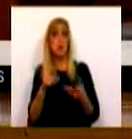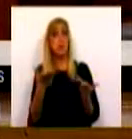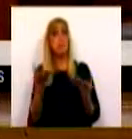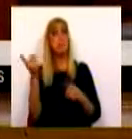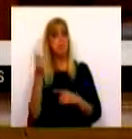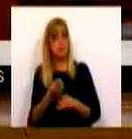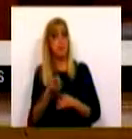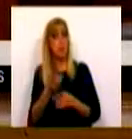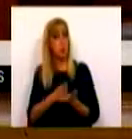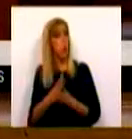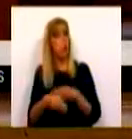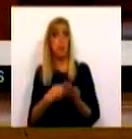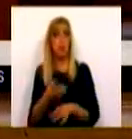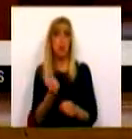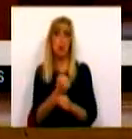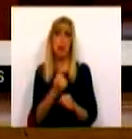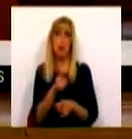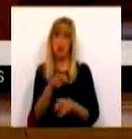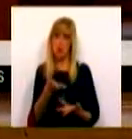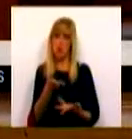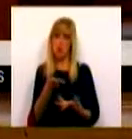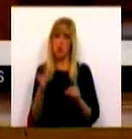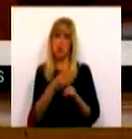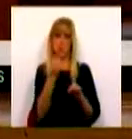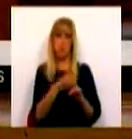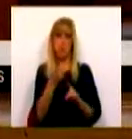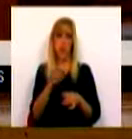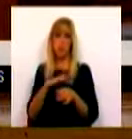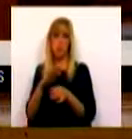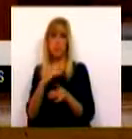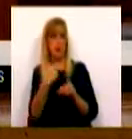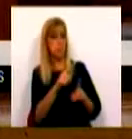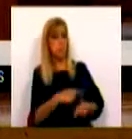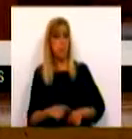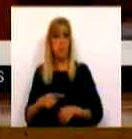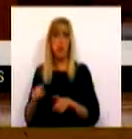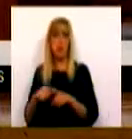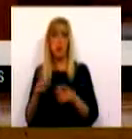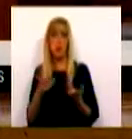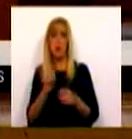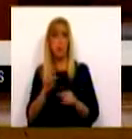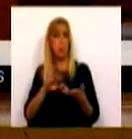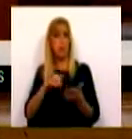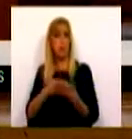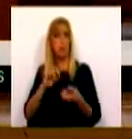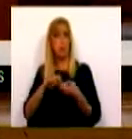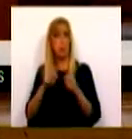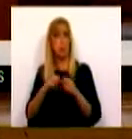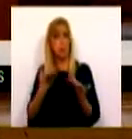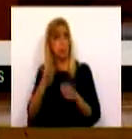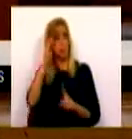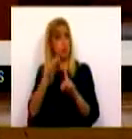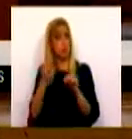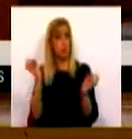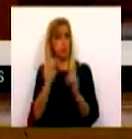devemos prosseguir, ganhando em todas as dimensões e não comprometendo nenhum dos